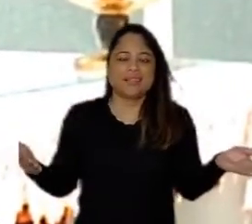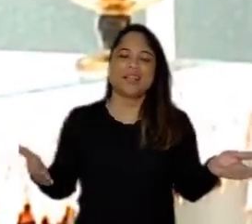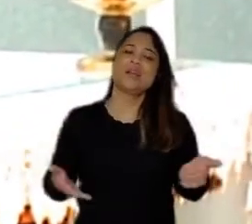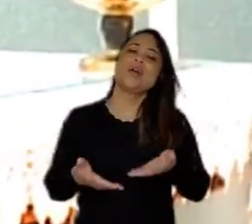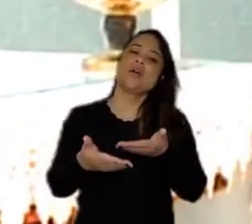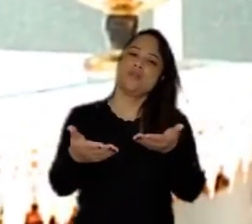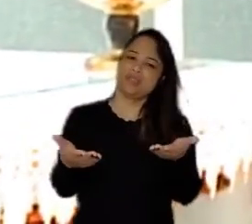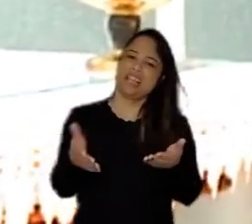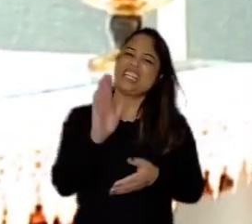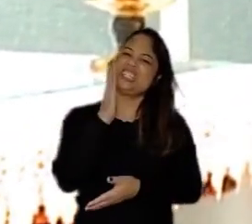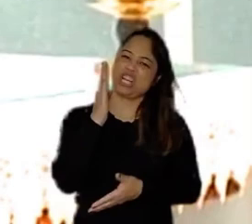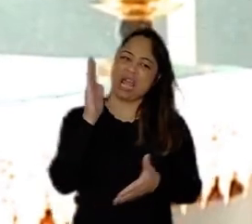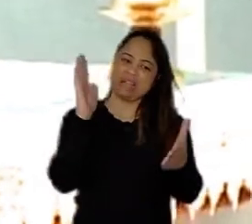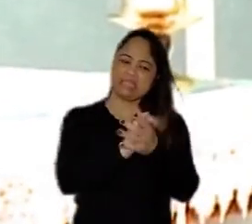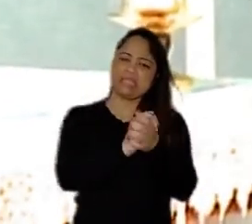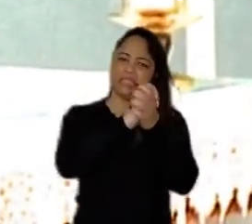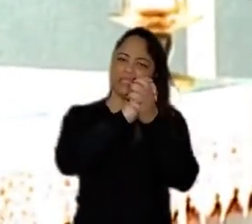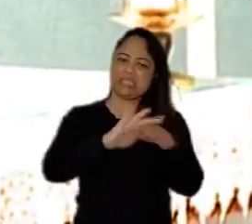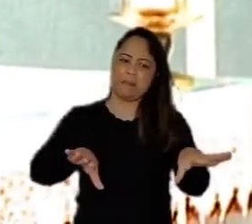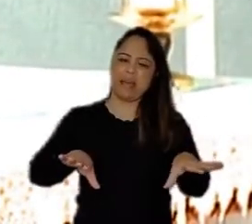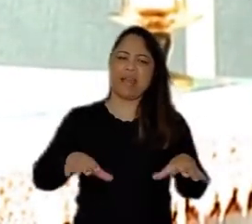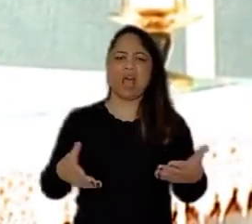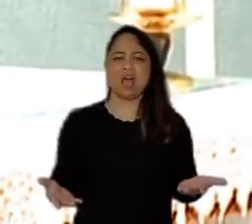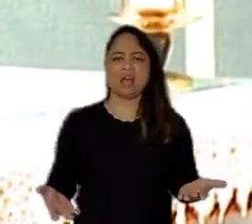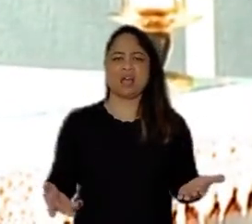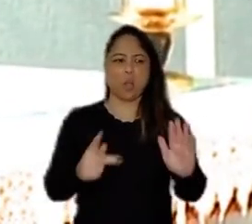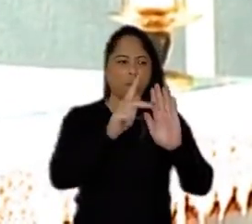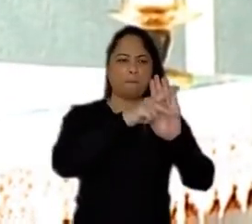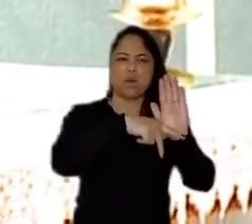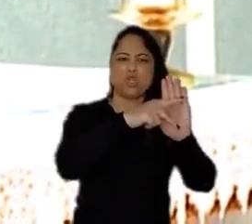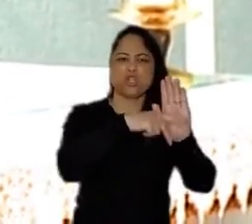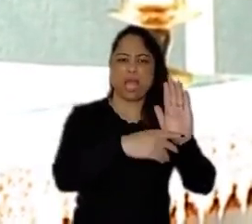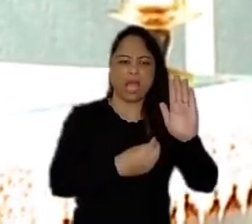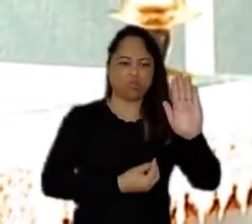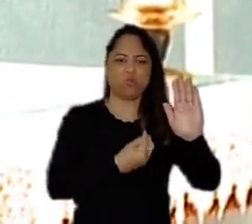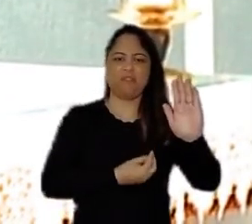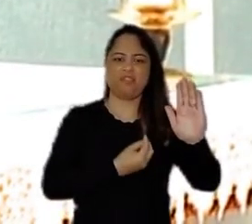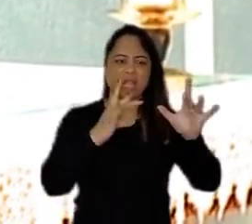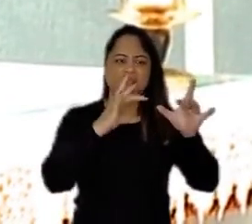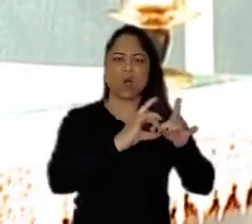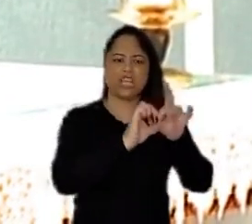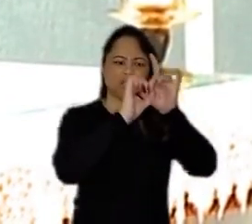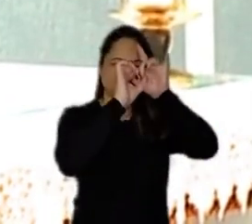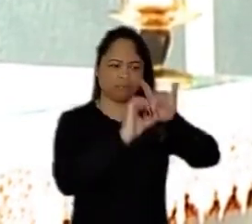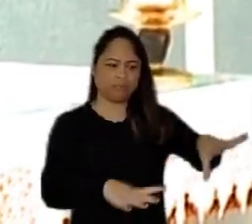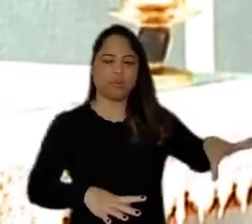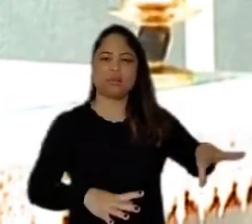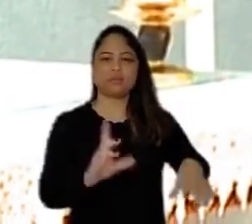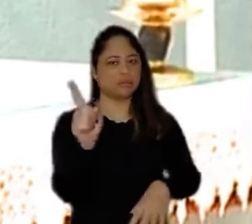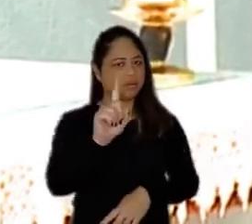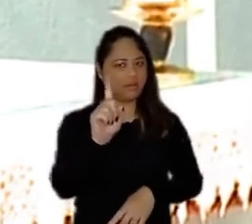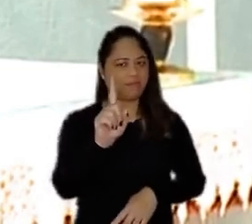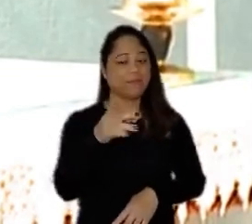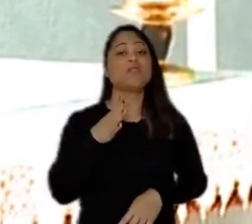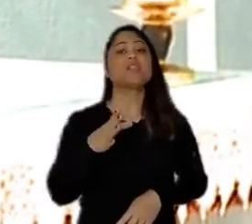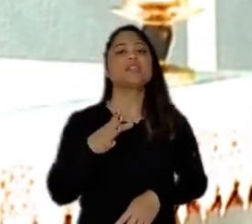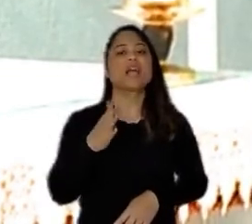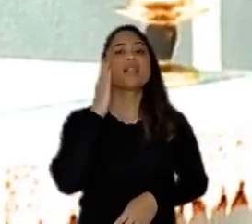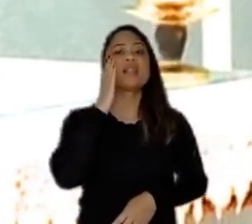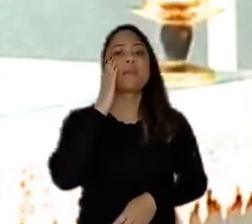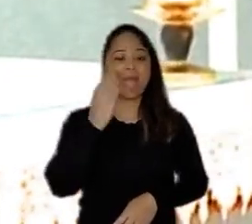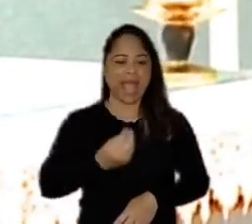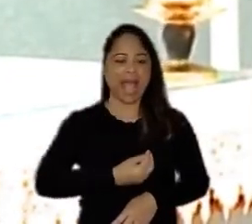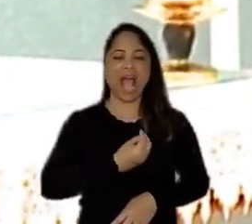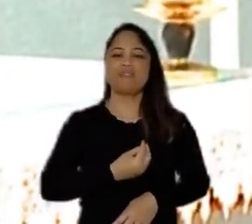não está na hora de jogar um projeto por alto agora. Cria expectativa de que a vida é